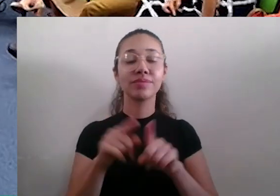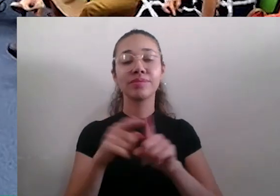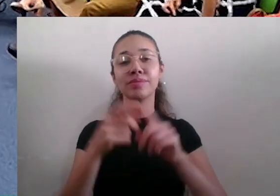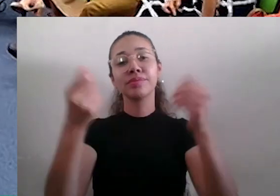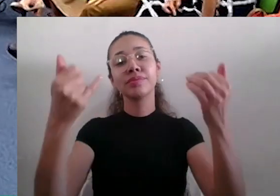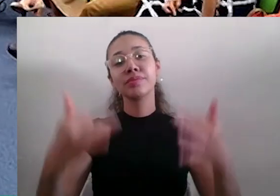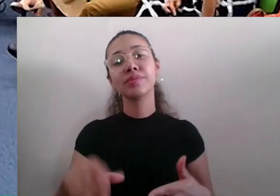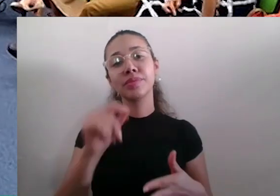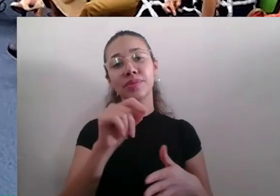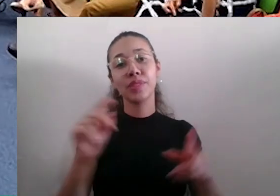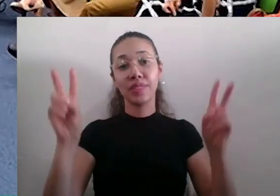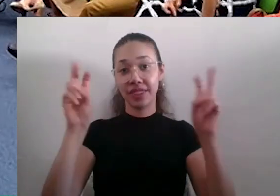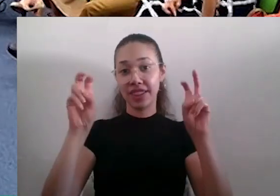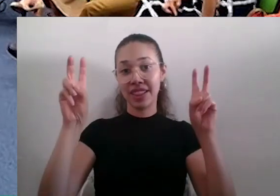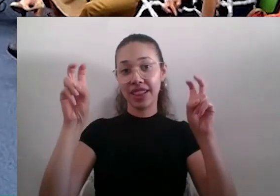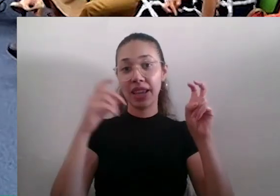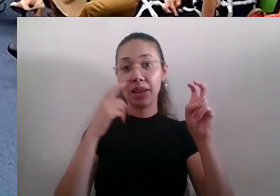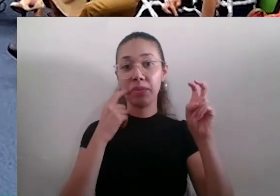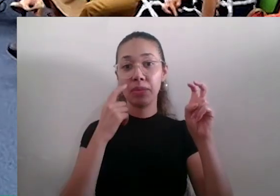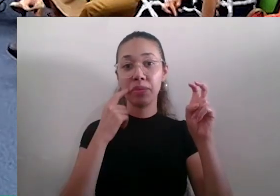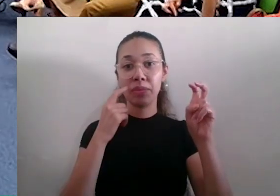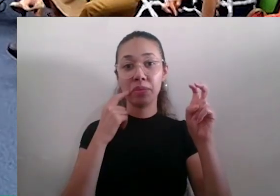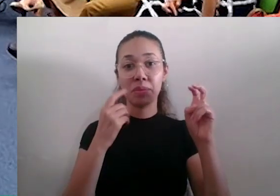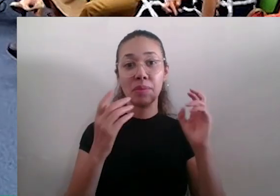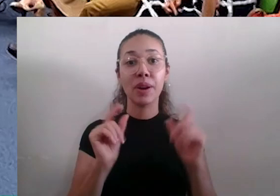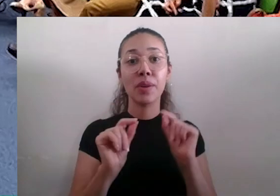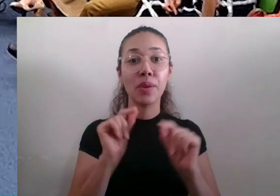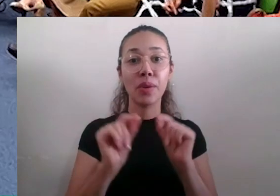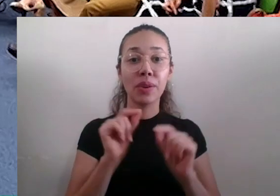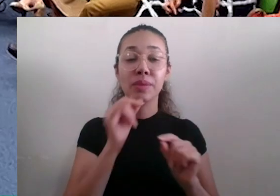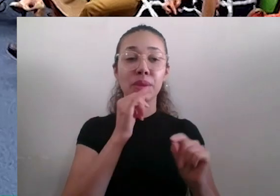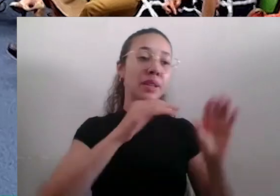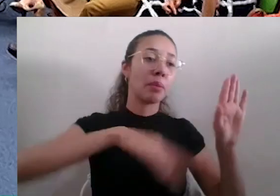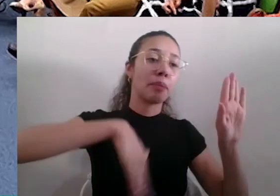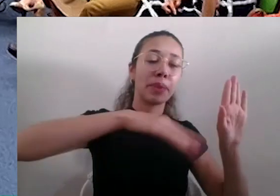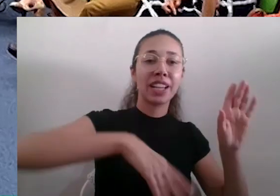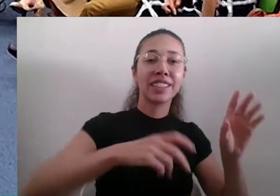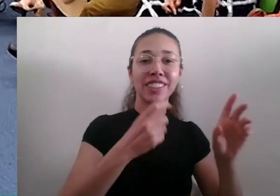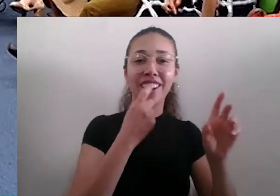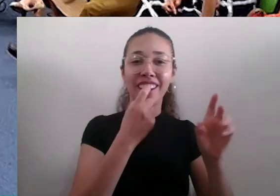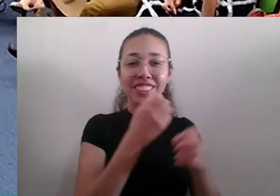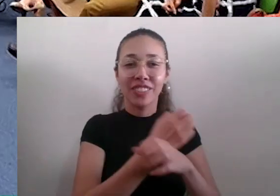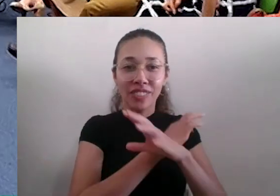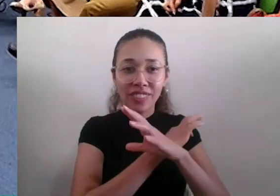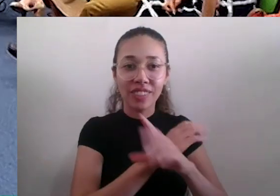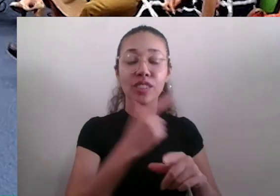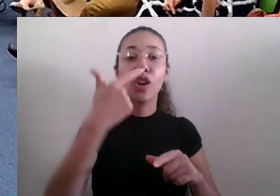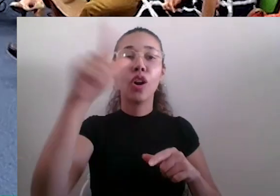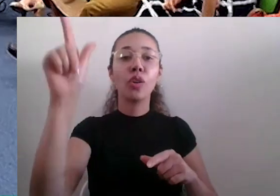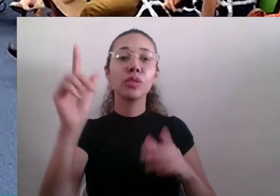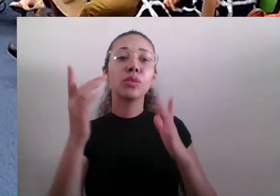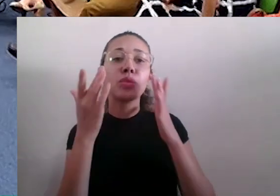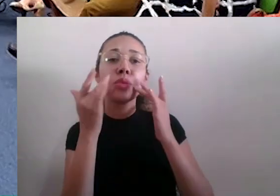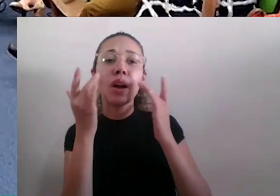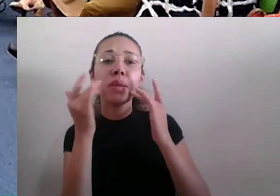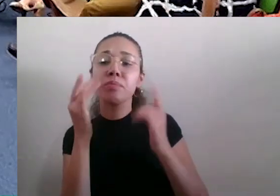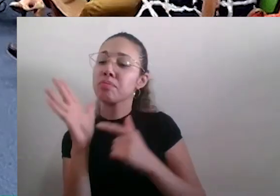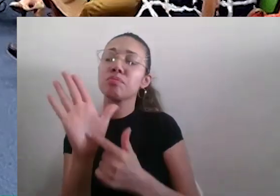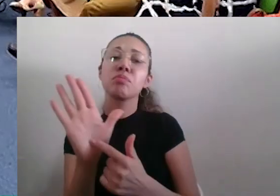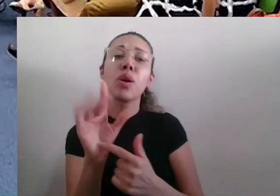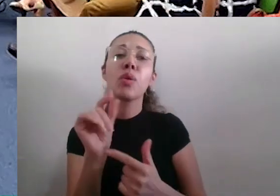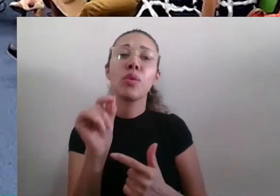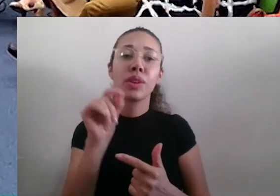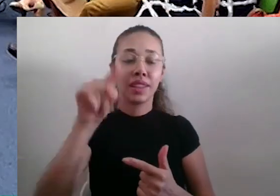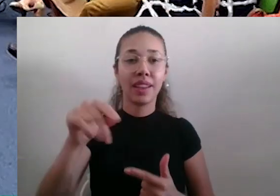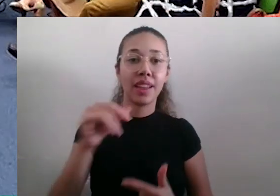gente falou muito do do prio dos ossos e o apresenta são histórias do dia a dia